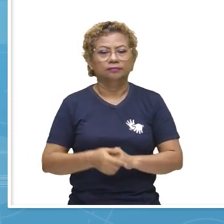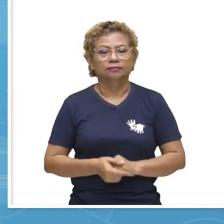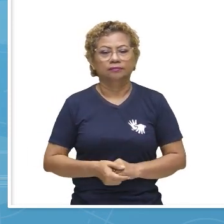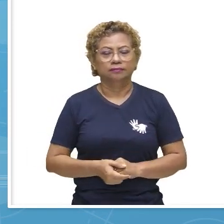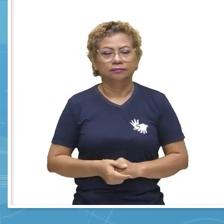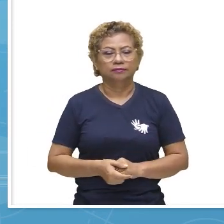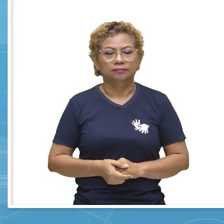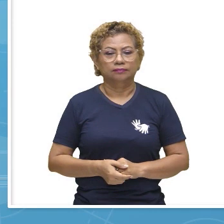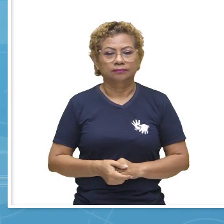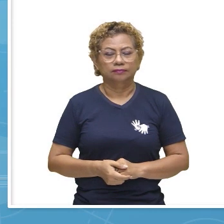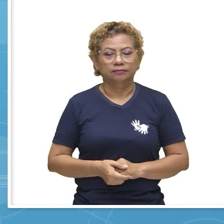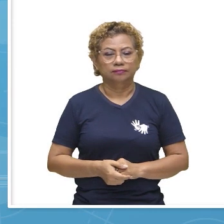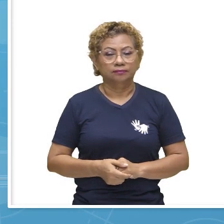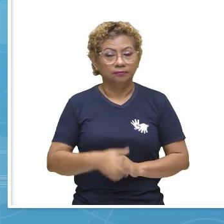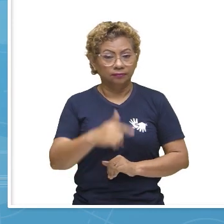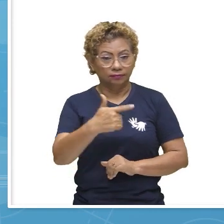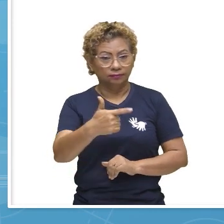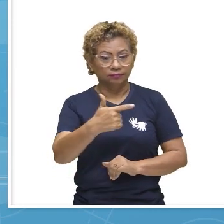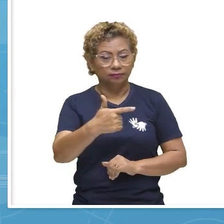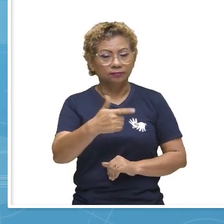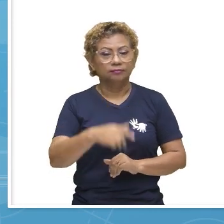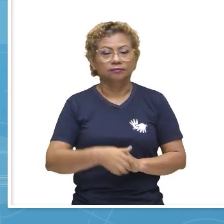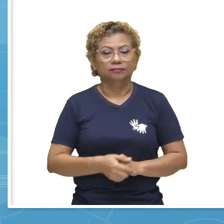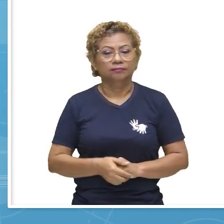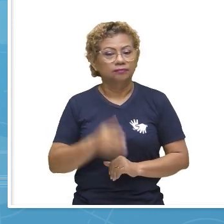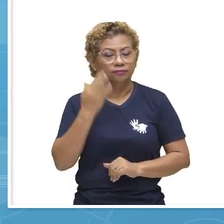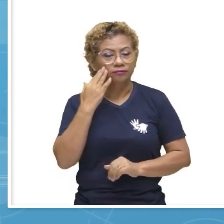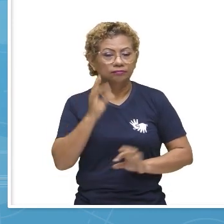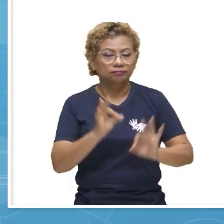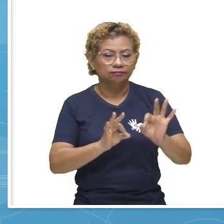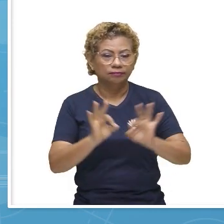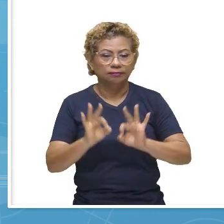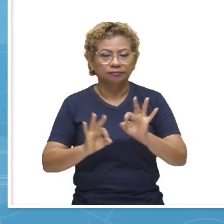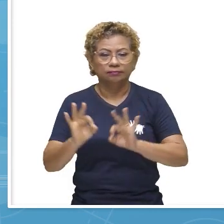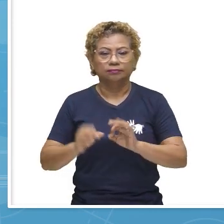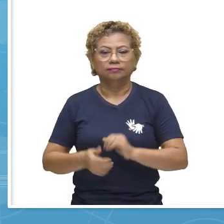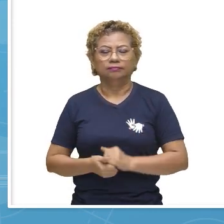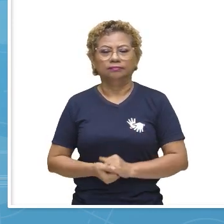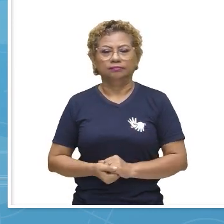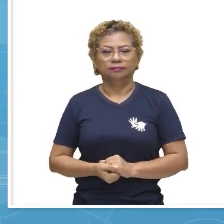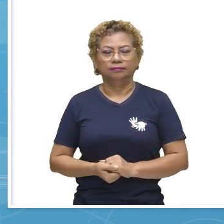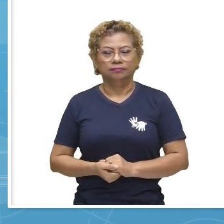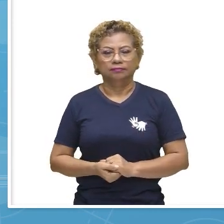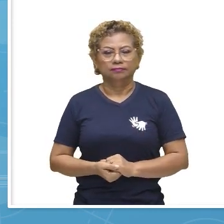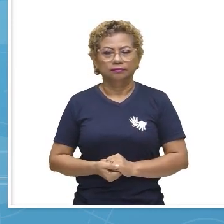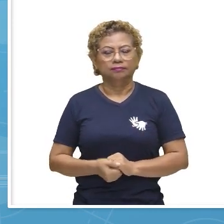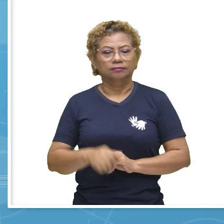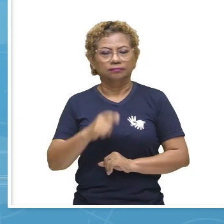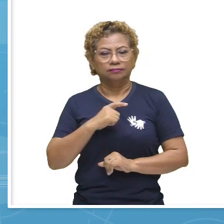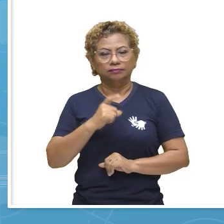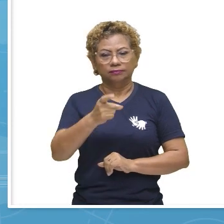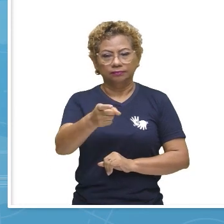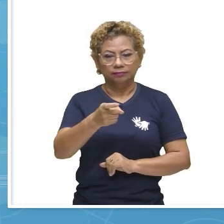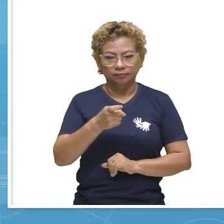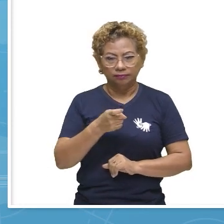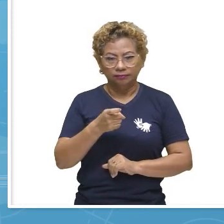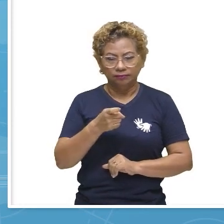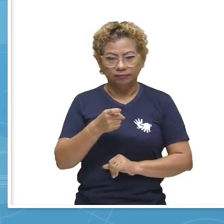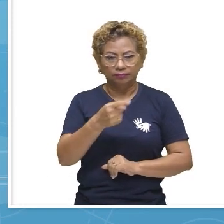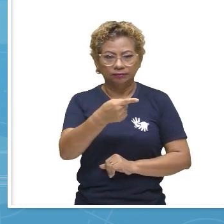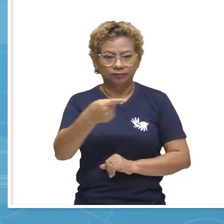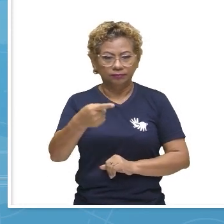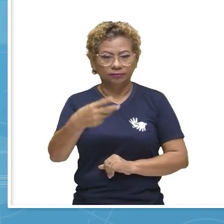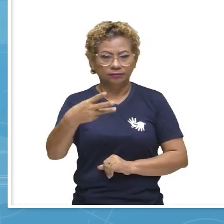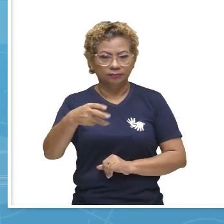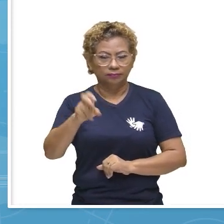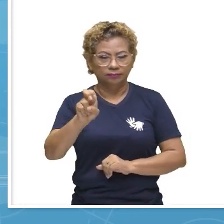sobre 2, né, que é 2 vezes 1. Então, o meu x vai ser igual a menos